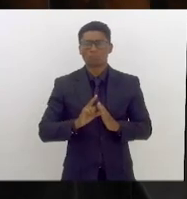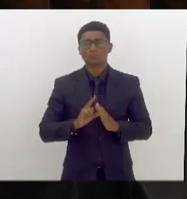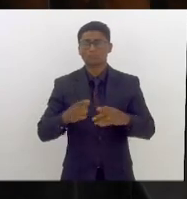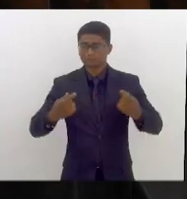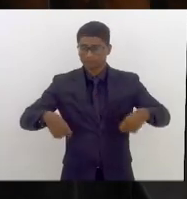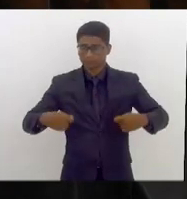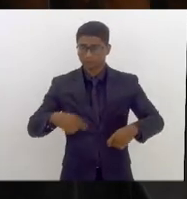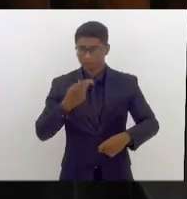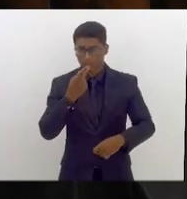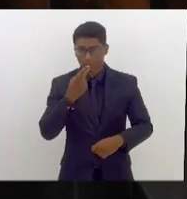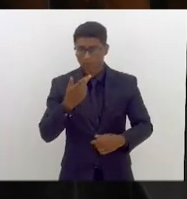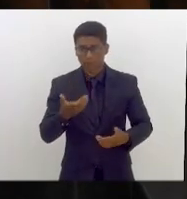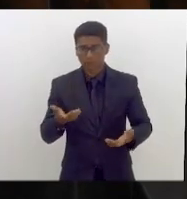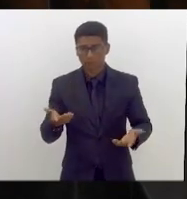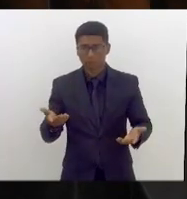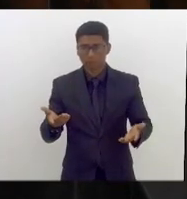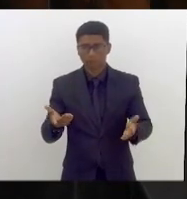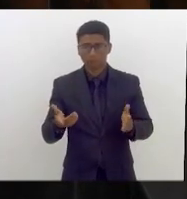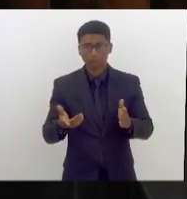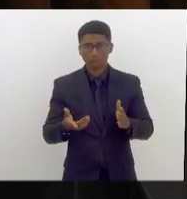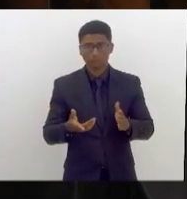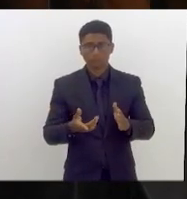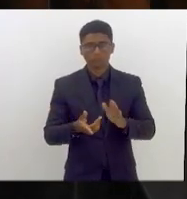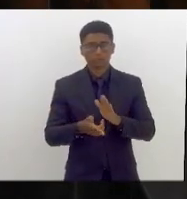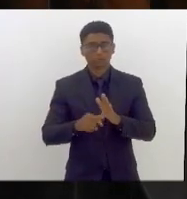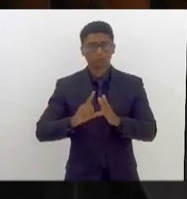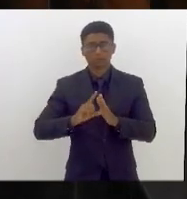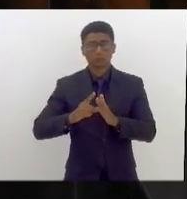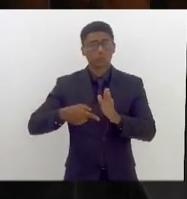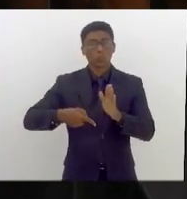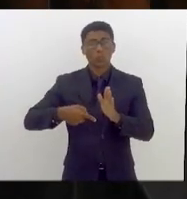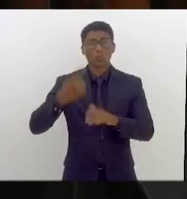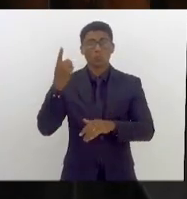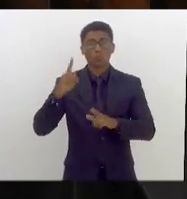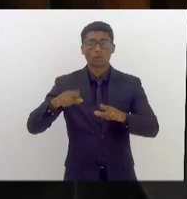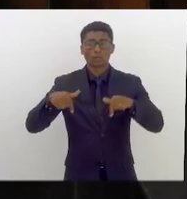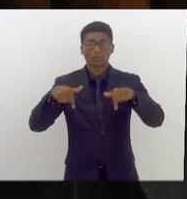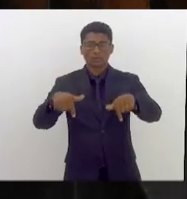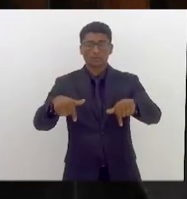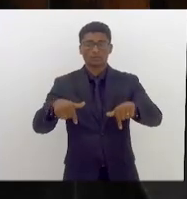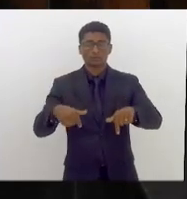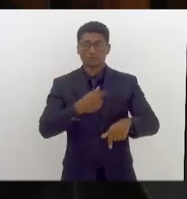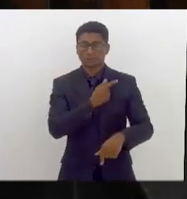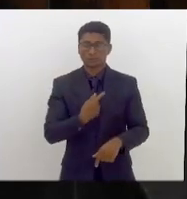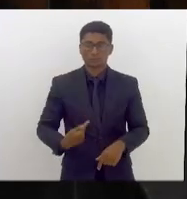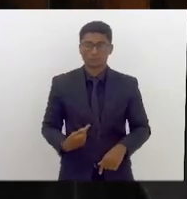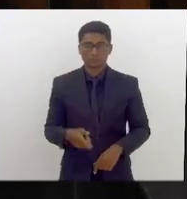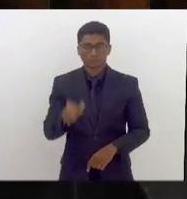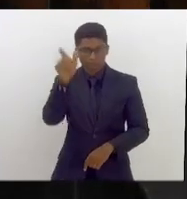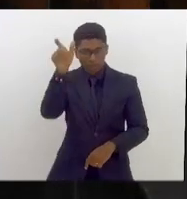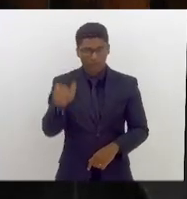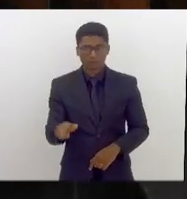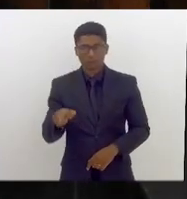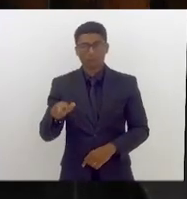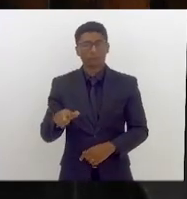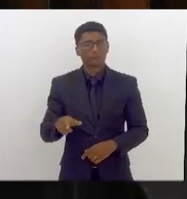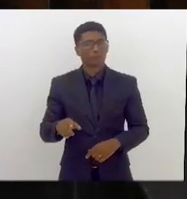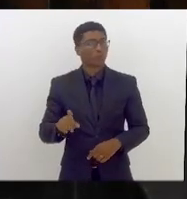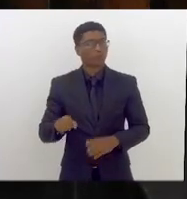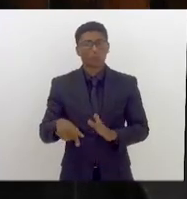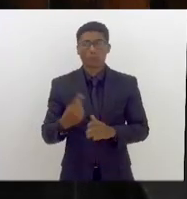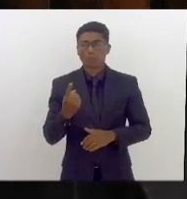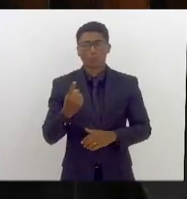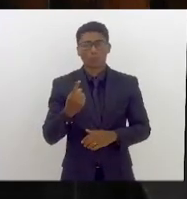aqui, até então, a única iniciativa relevante que o governador Cláudio Castro tinha tomado sobre a